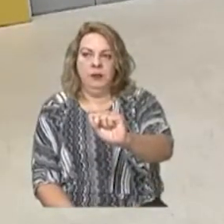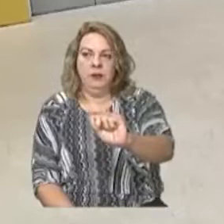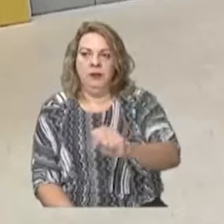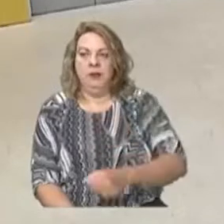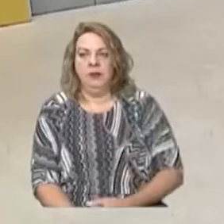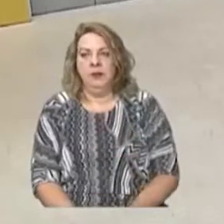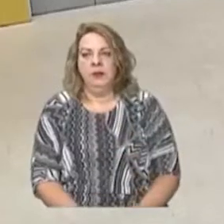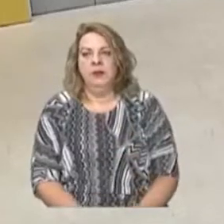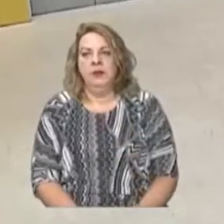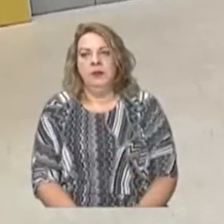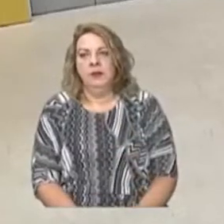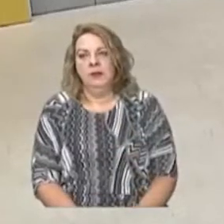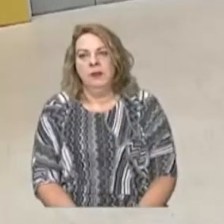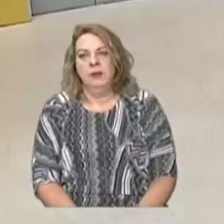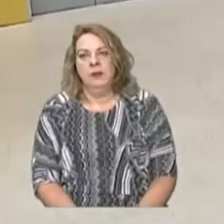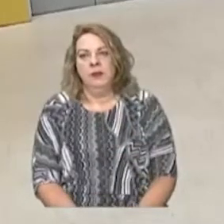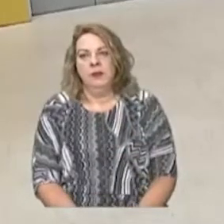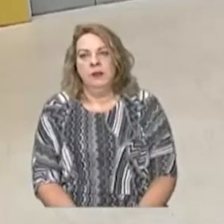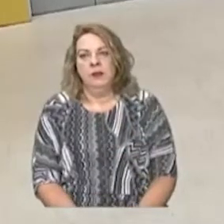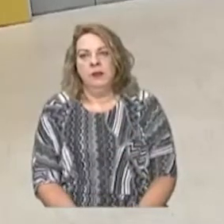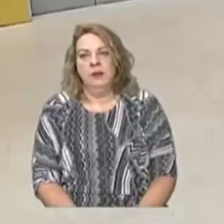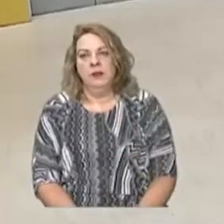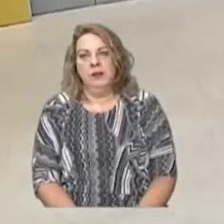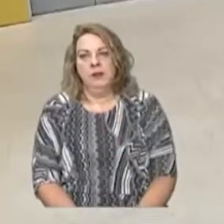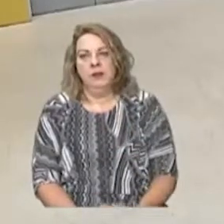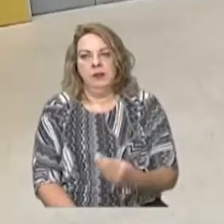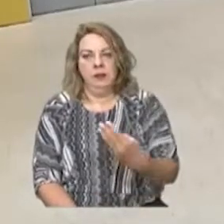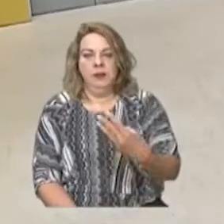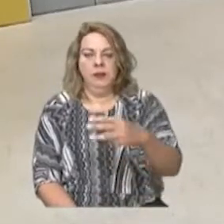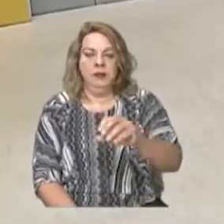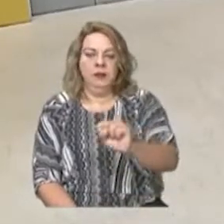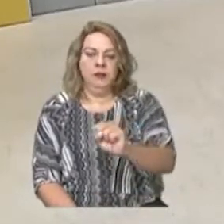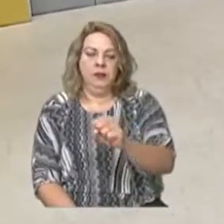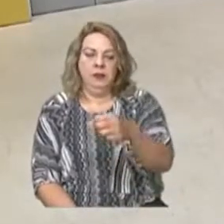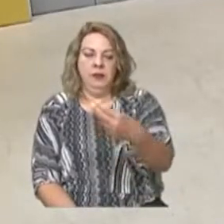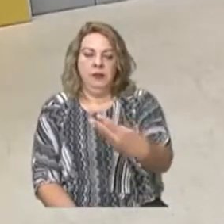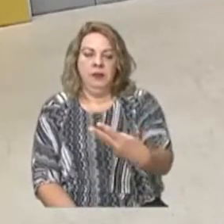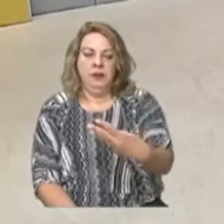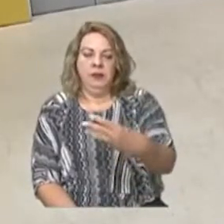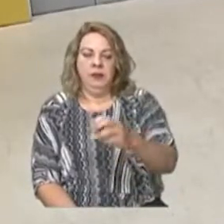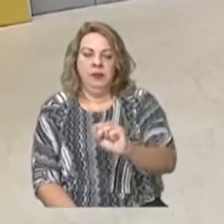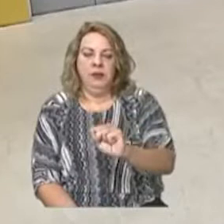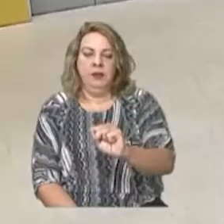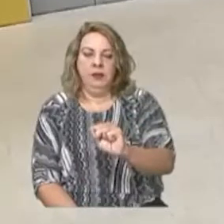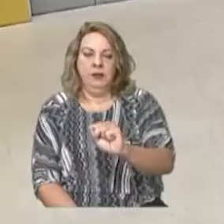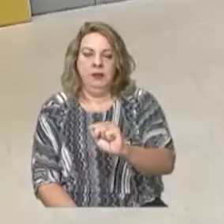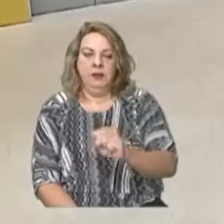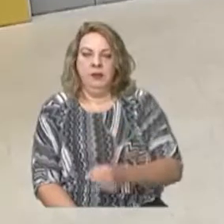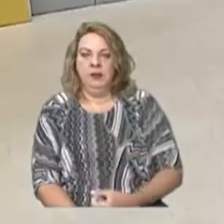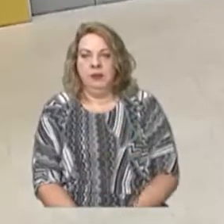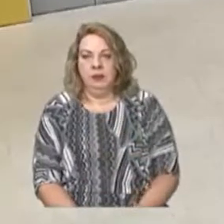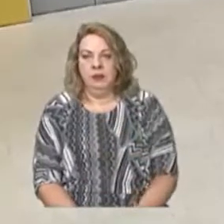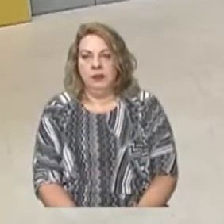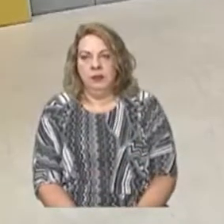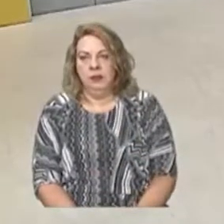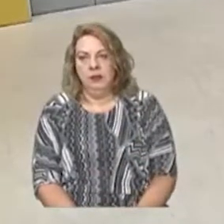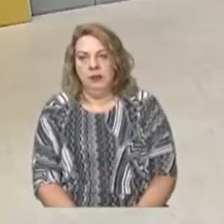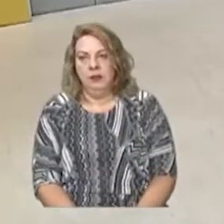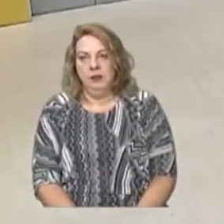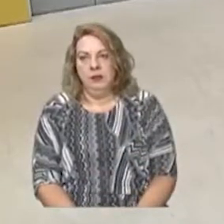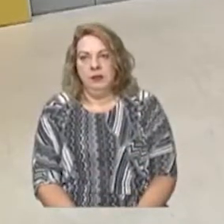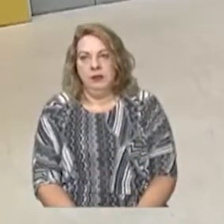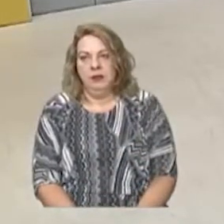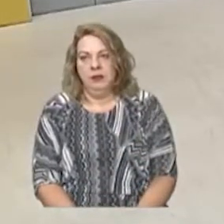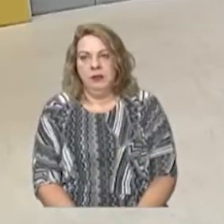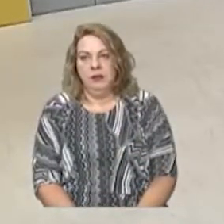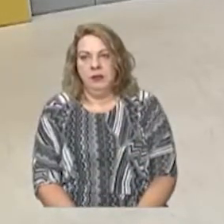Marca o 8 aí. Sobe bola de número 8 e também 38. 38. Vamos lá, tô na torcida. Quero